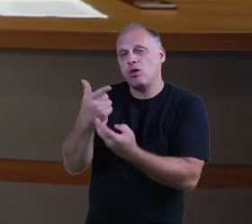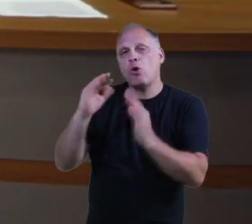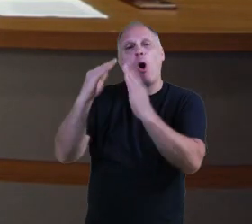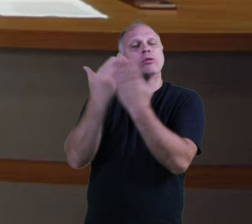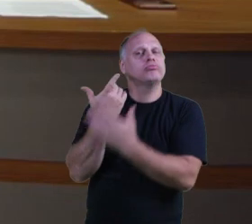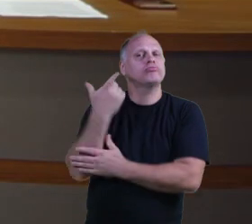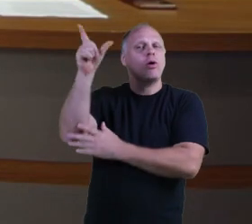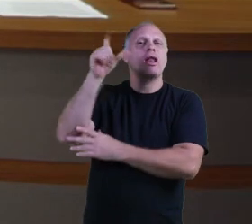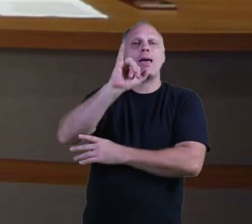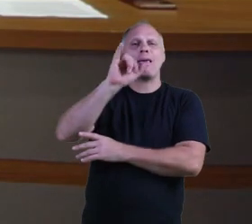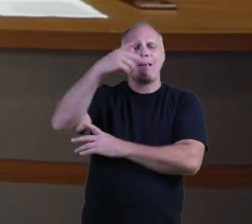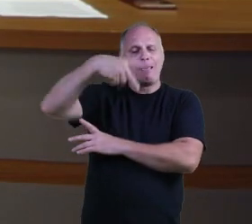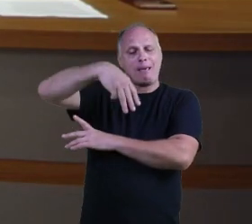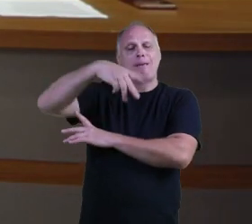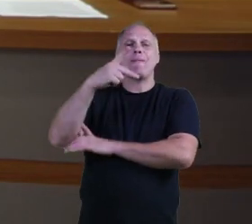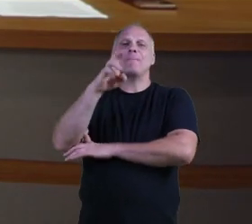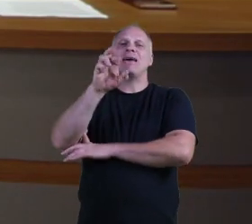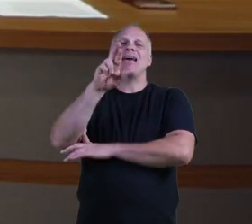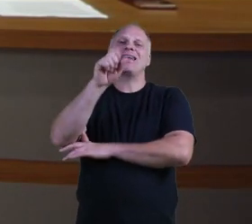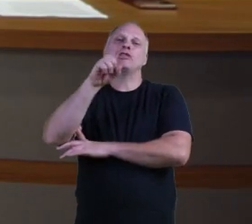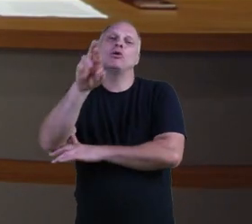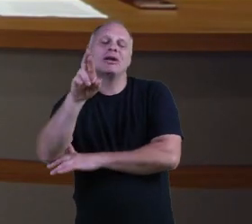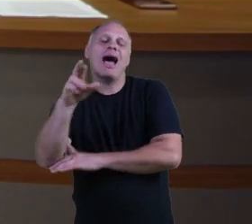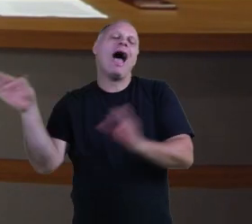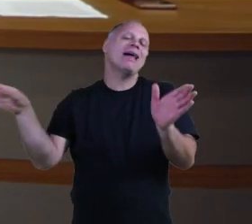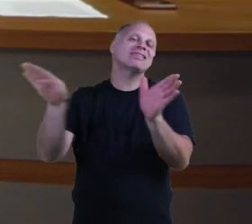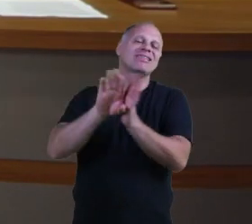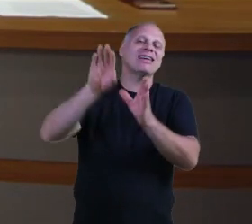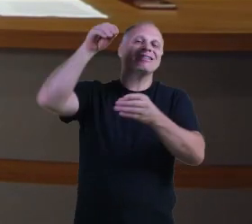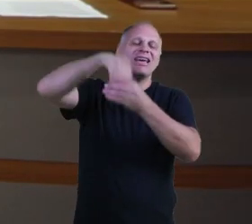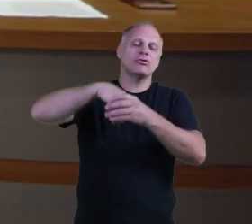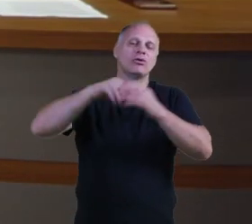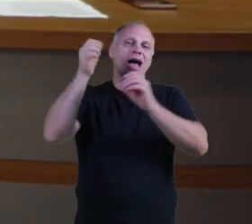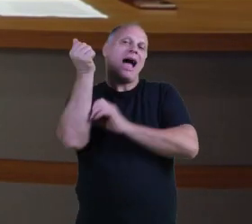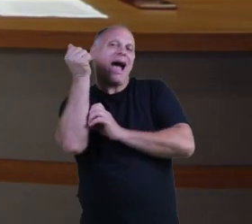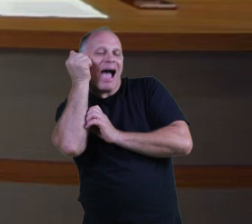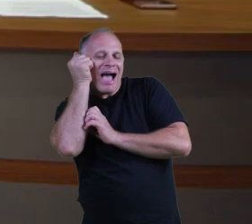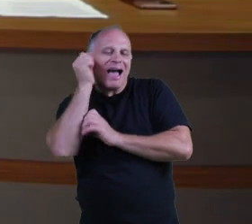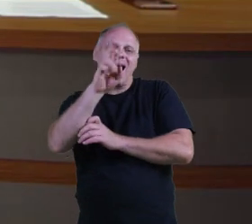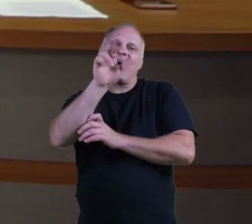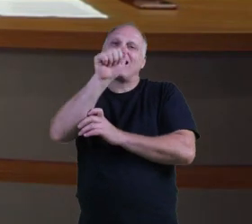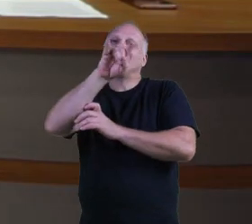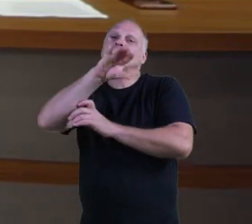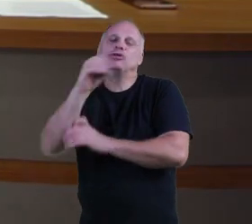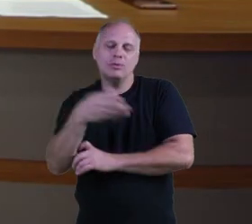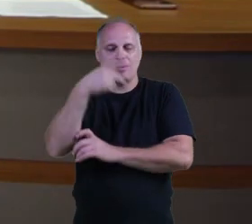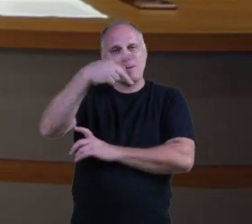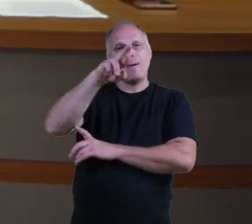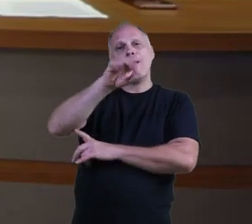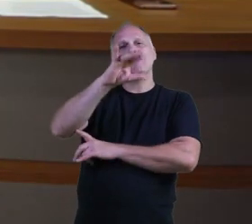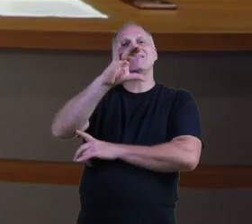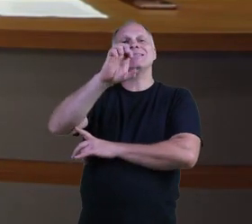pessoas também em Porto Alegre, Paulinho do Banjo, João Sete Cordas, João Aruanda, essas pessoas da escola, de